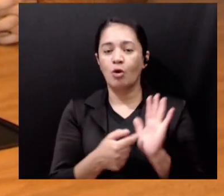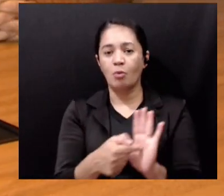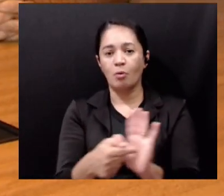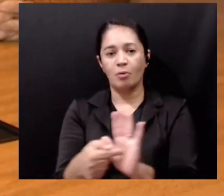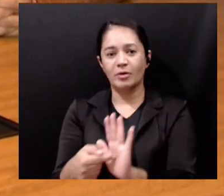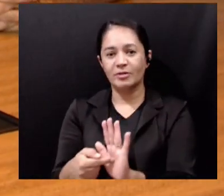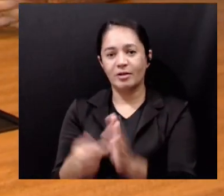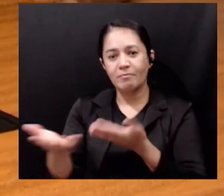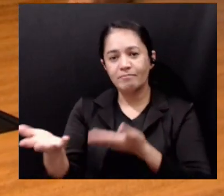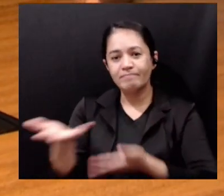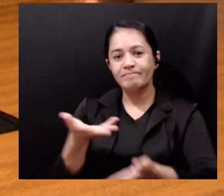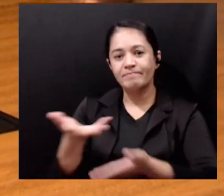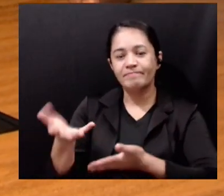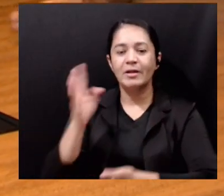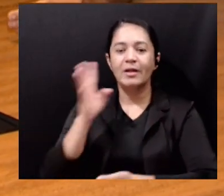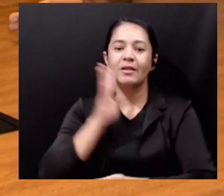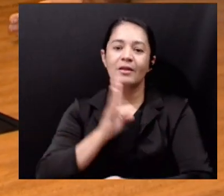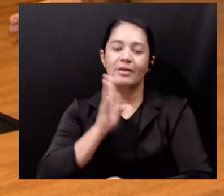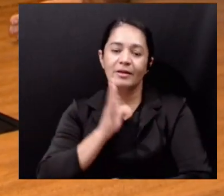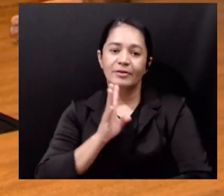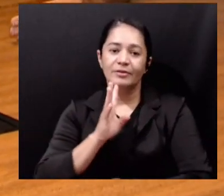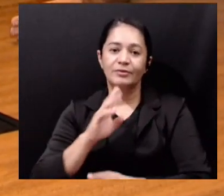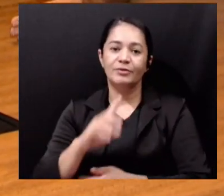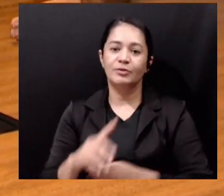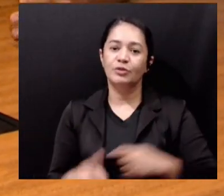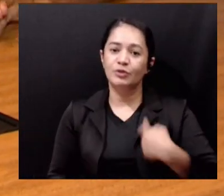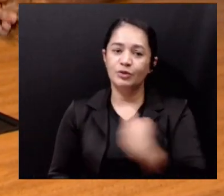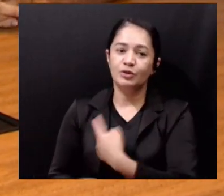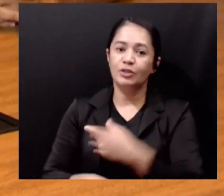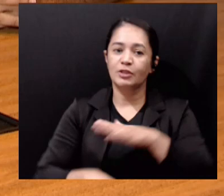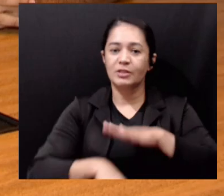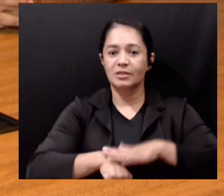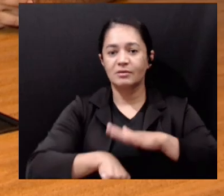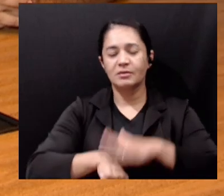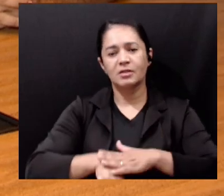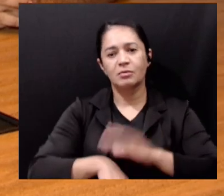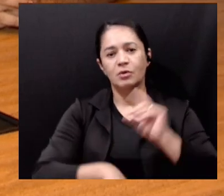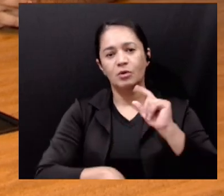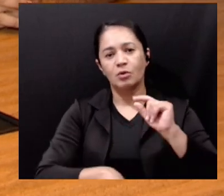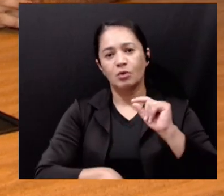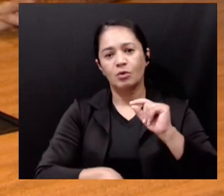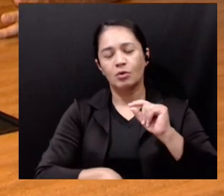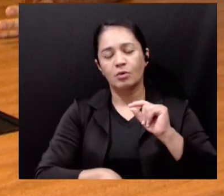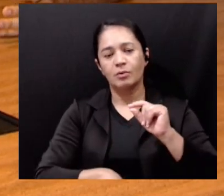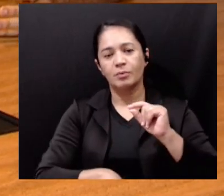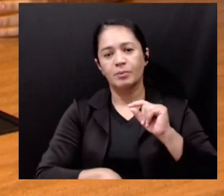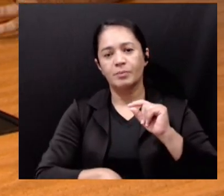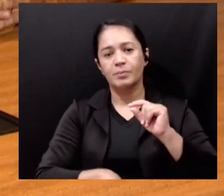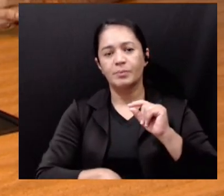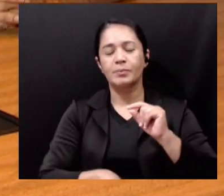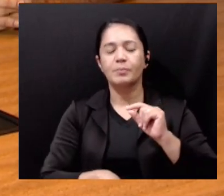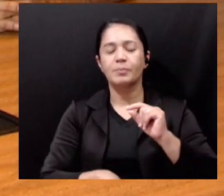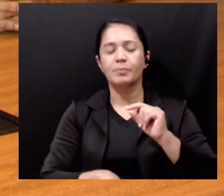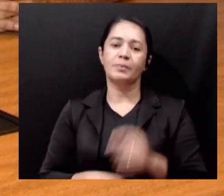Então, a gente fez com que